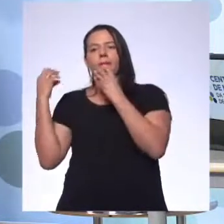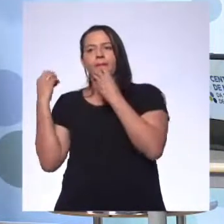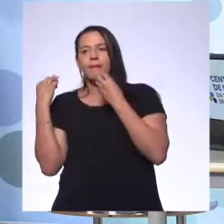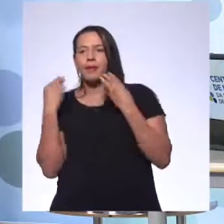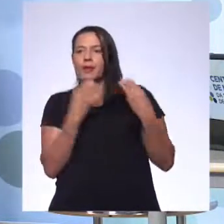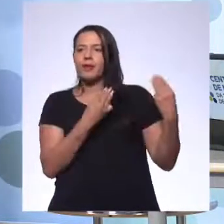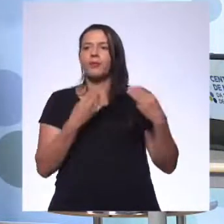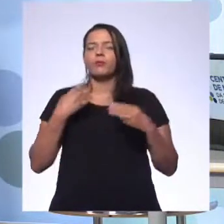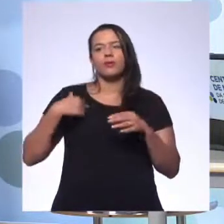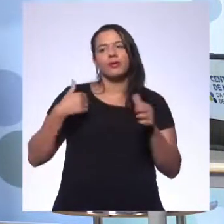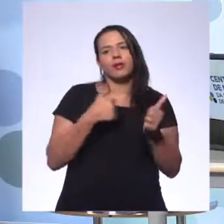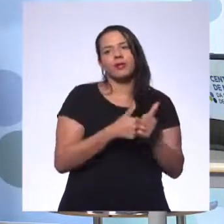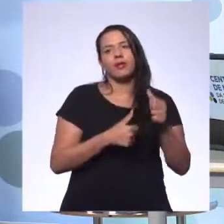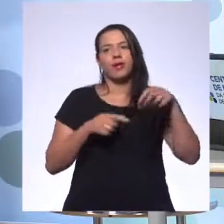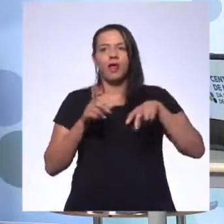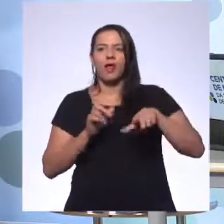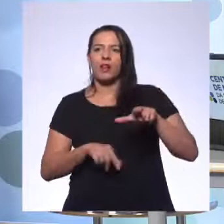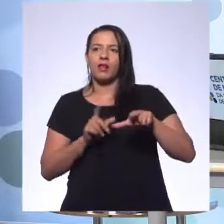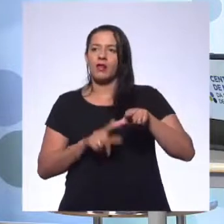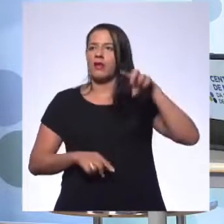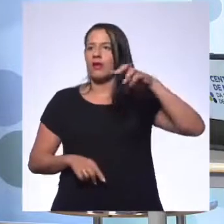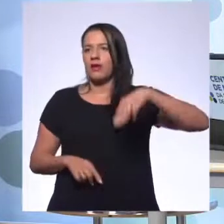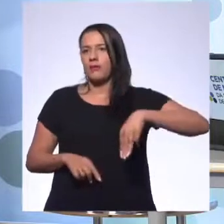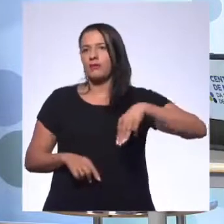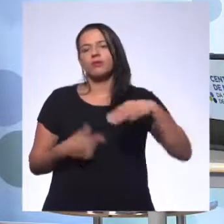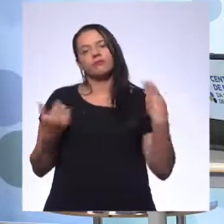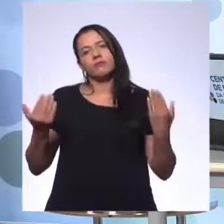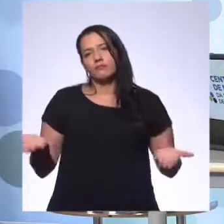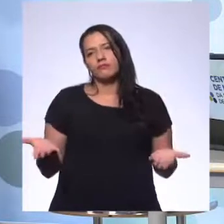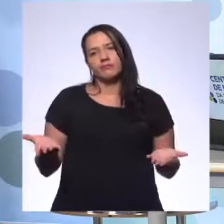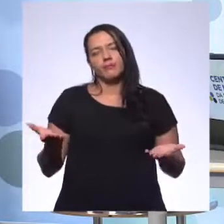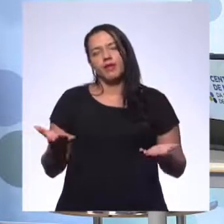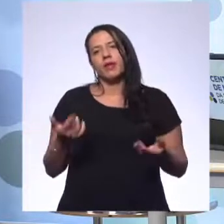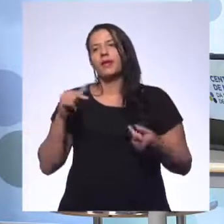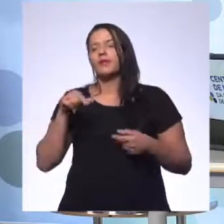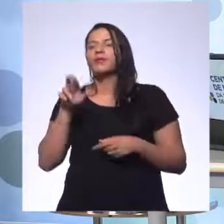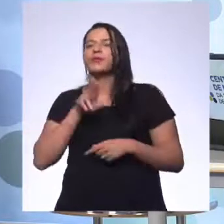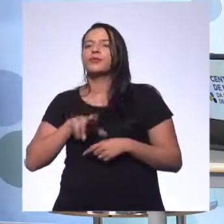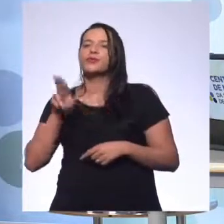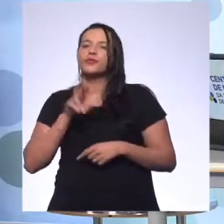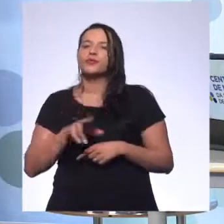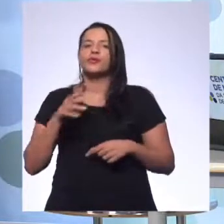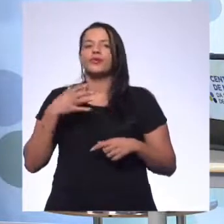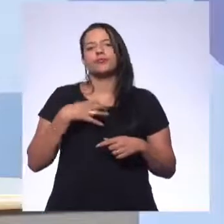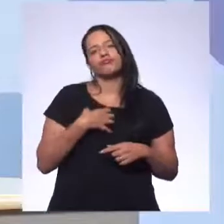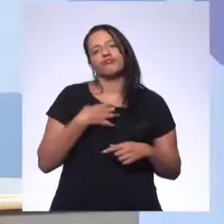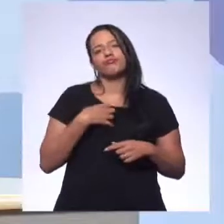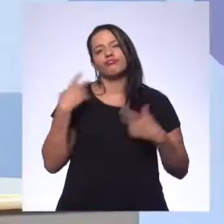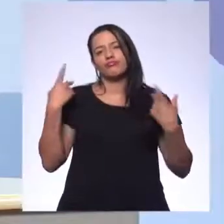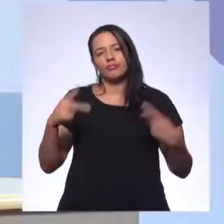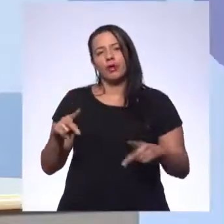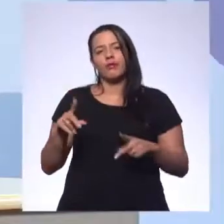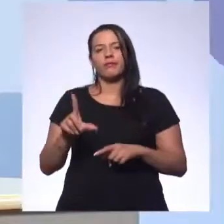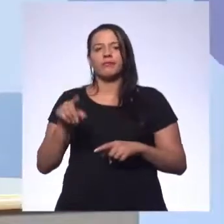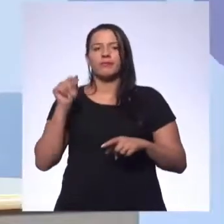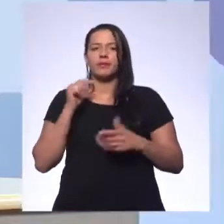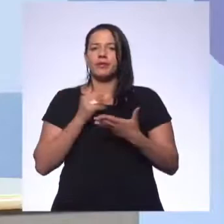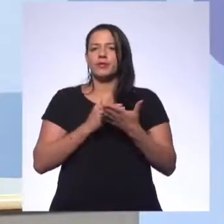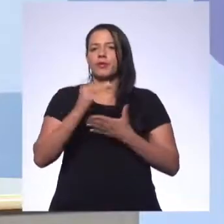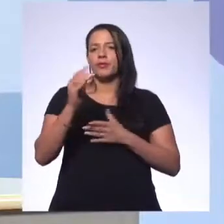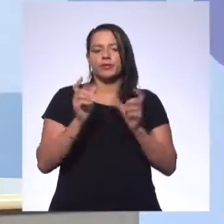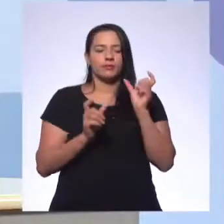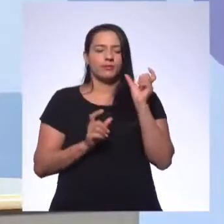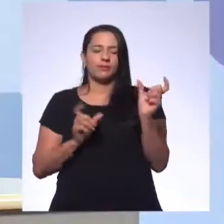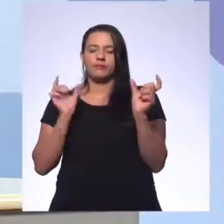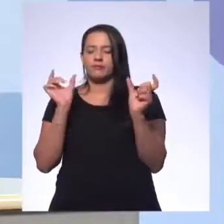próximos, porque eles começam com a letra M, qual que foi o critério? O critério que a pessoa utilizou foi indivíduos